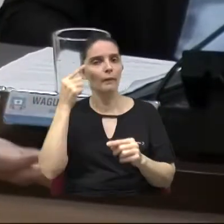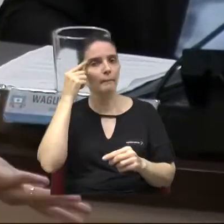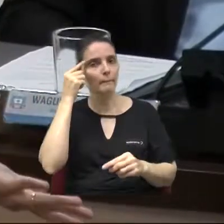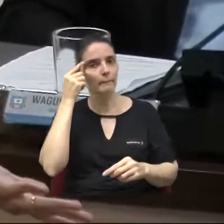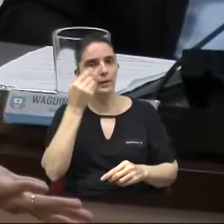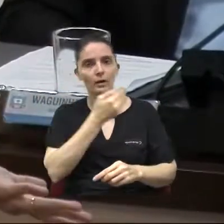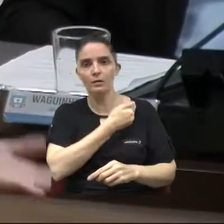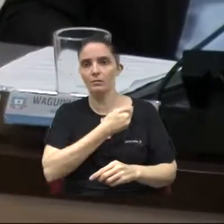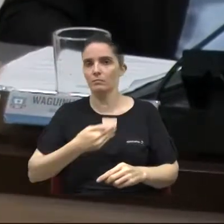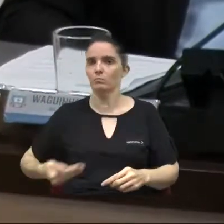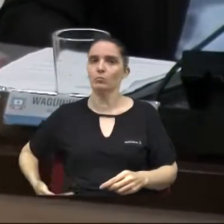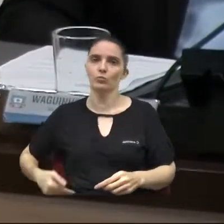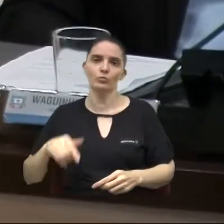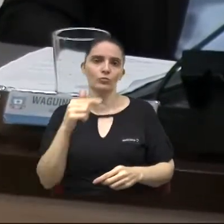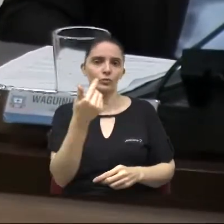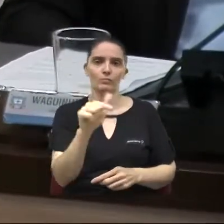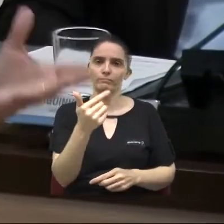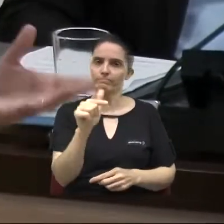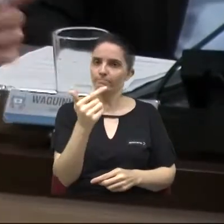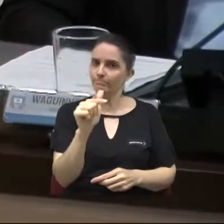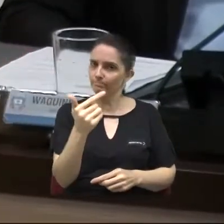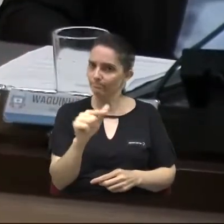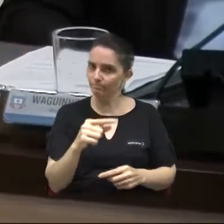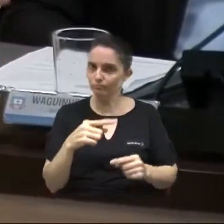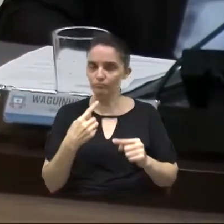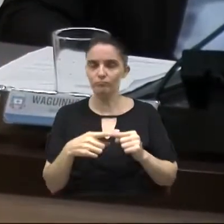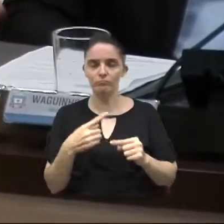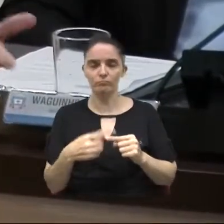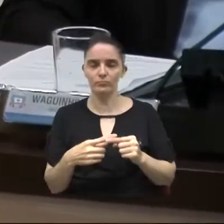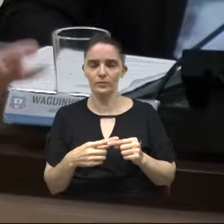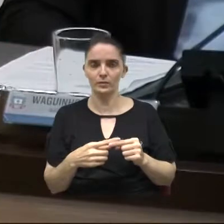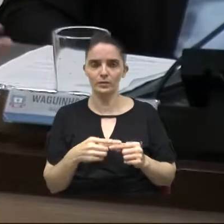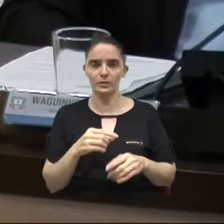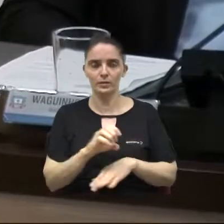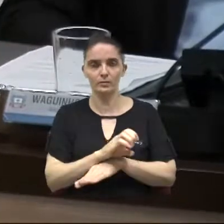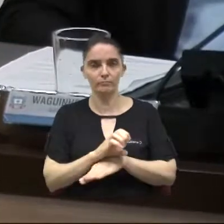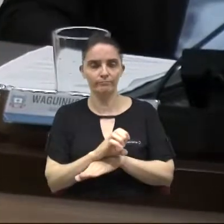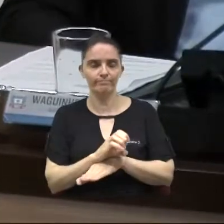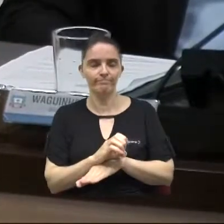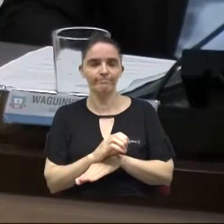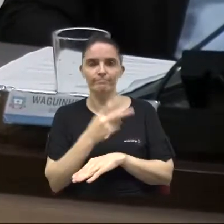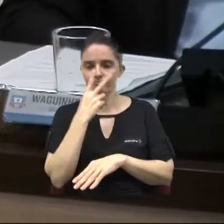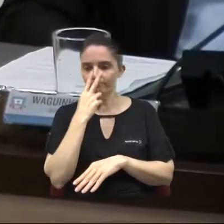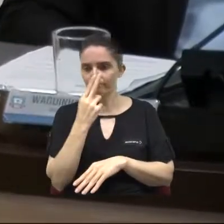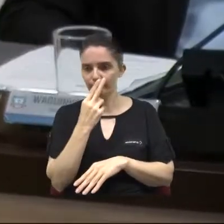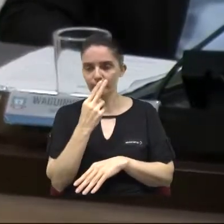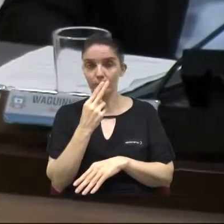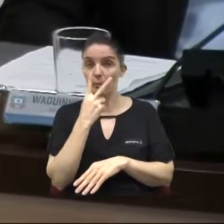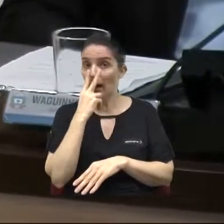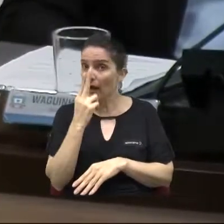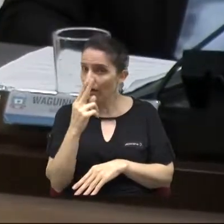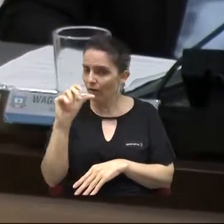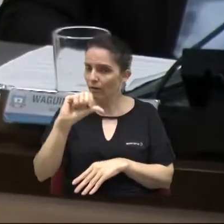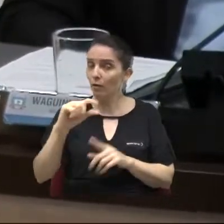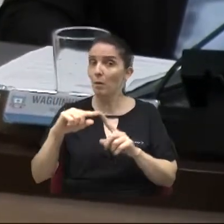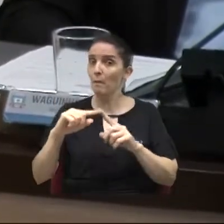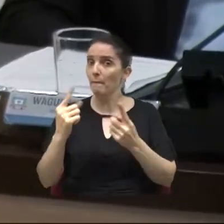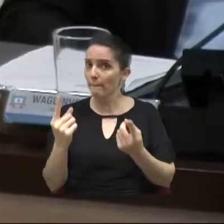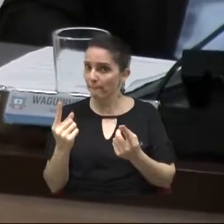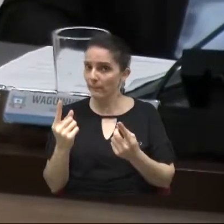será precário, né, em virtude de sempre pensarmos da estrutura do Estado, acaba sendo inchada. E, por incrível que